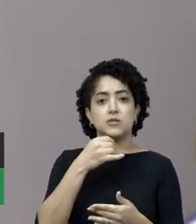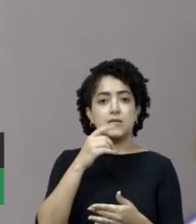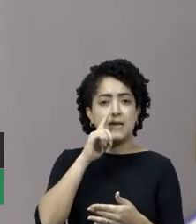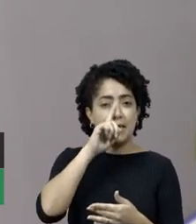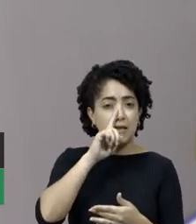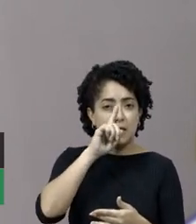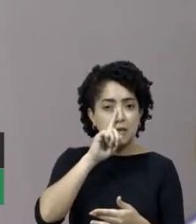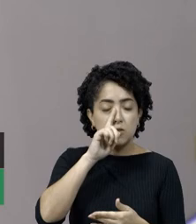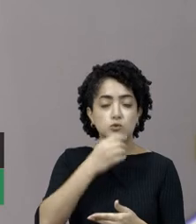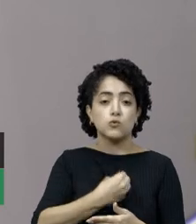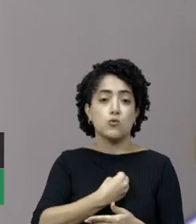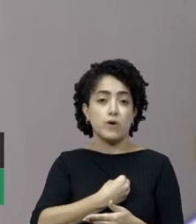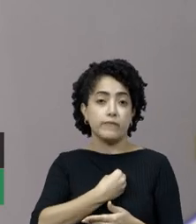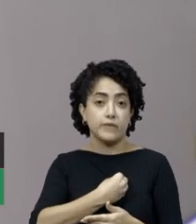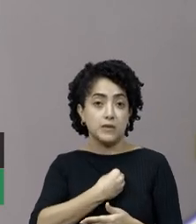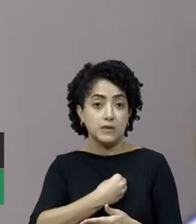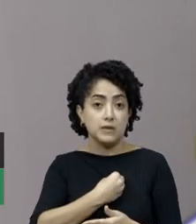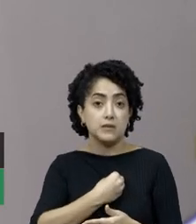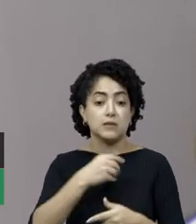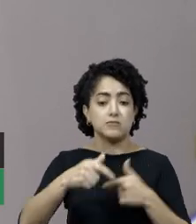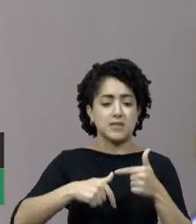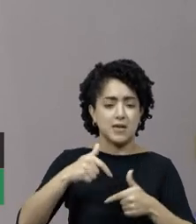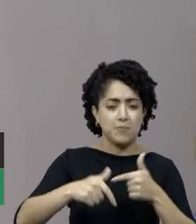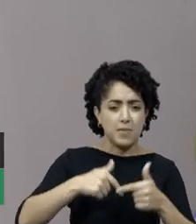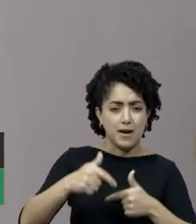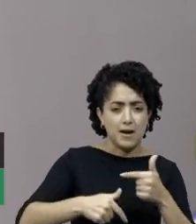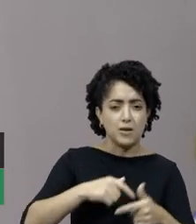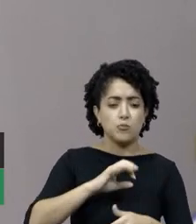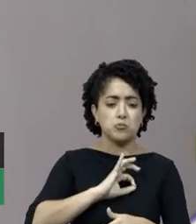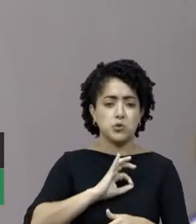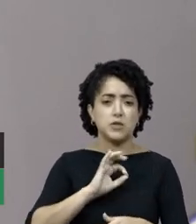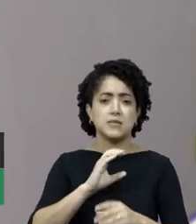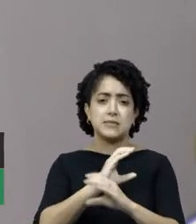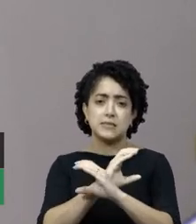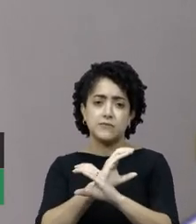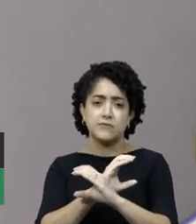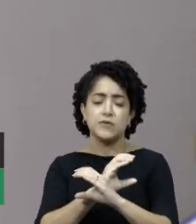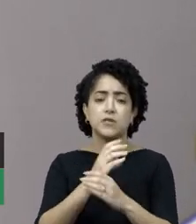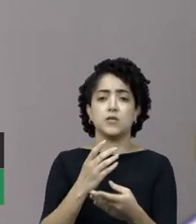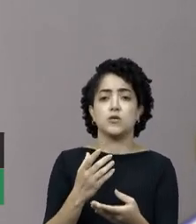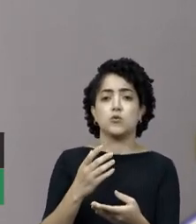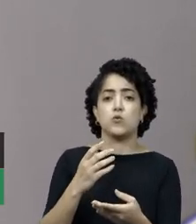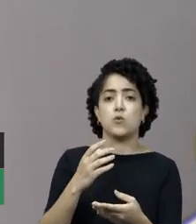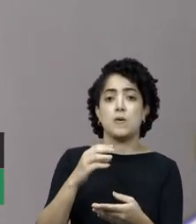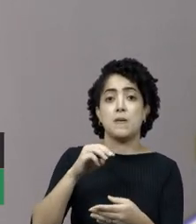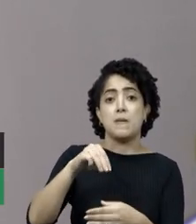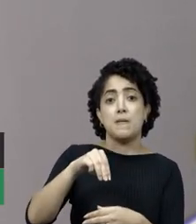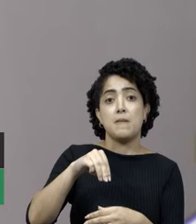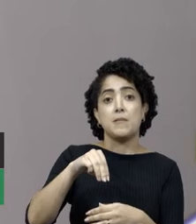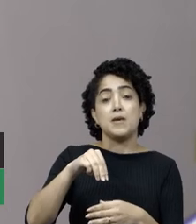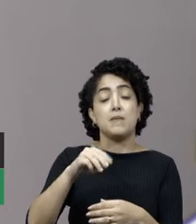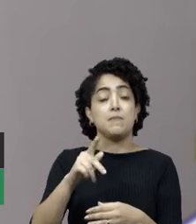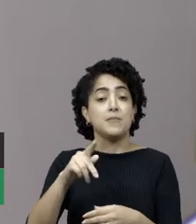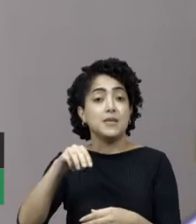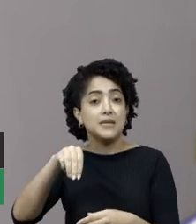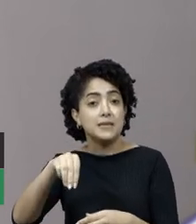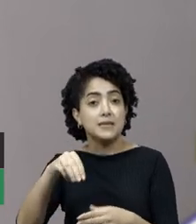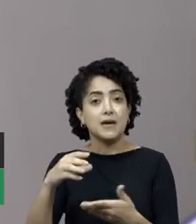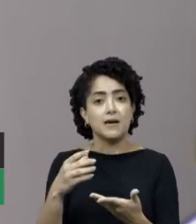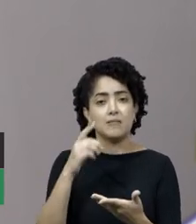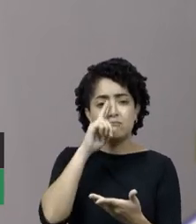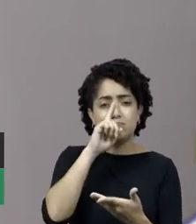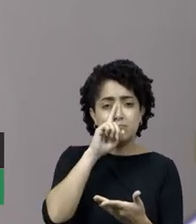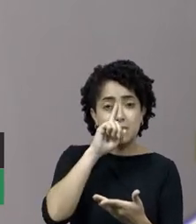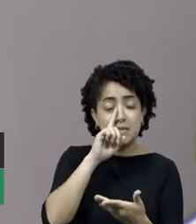que os policiais, tanto civil, policial militar, policial rodoviário, correm durante o dia, o risco que eles correm